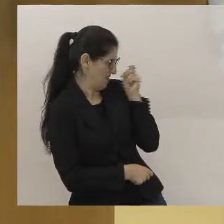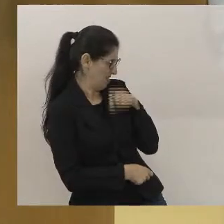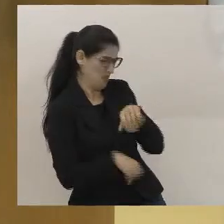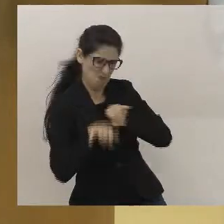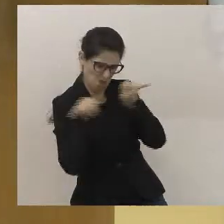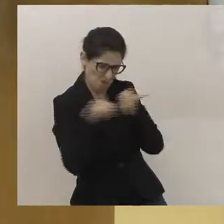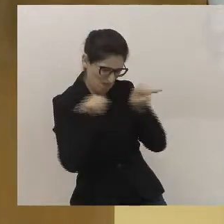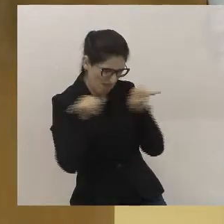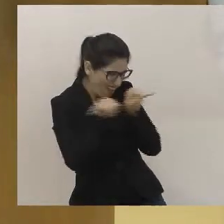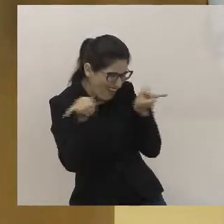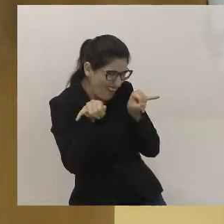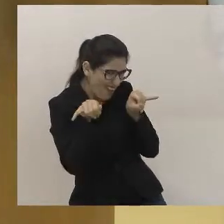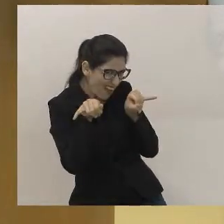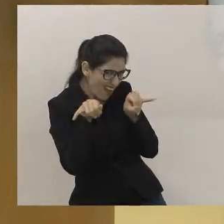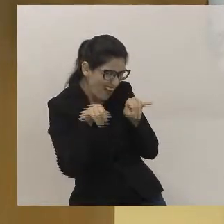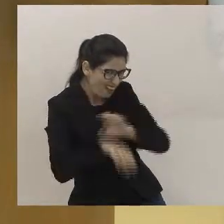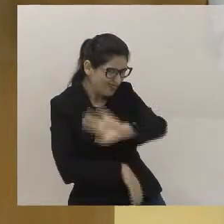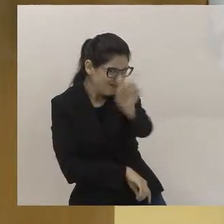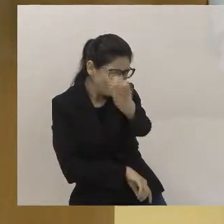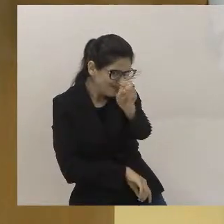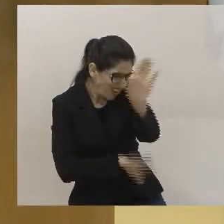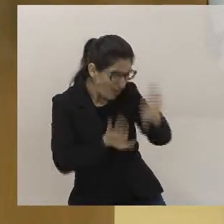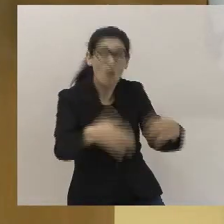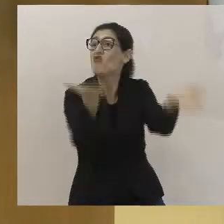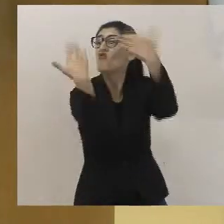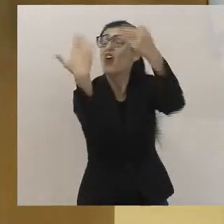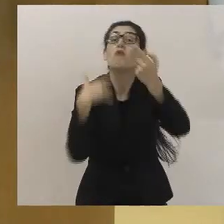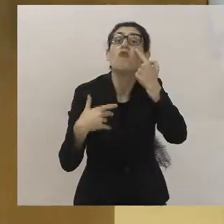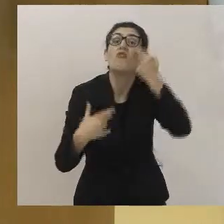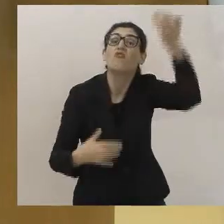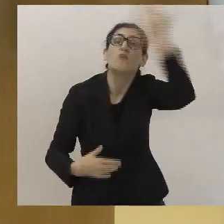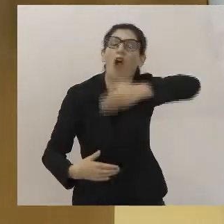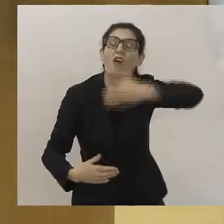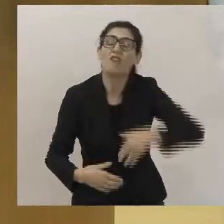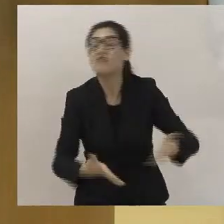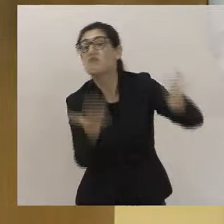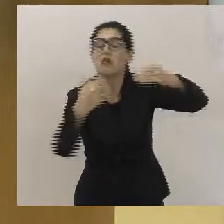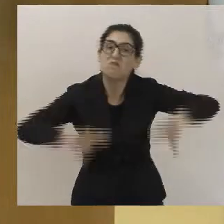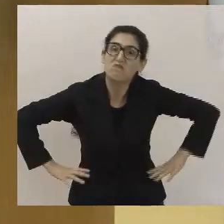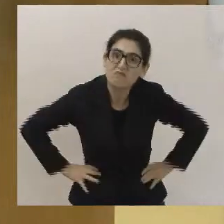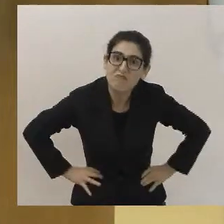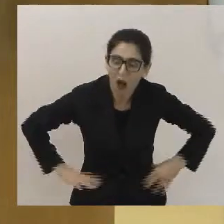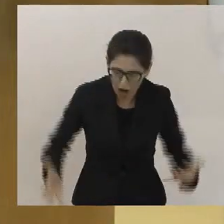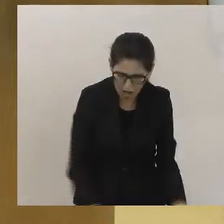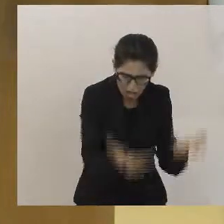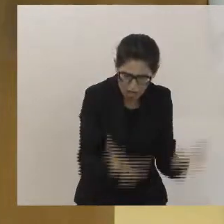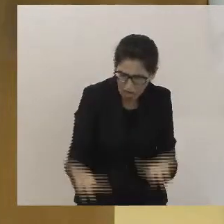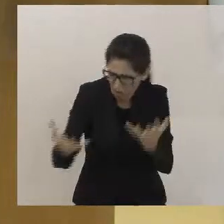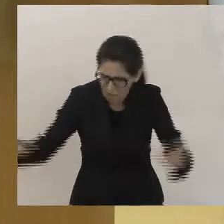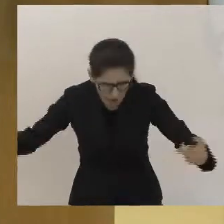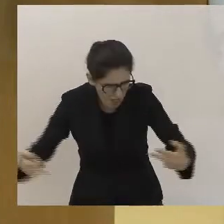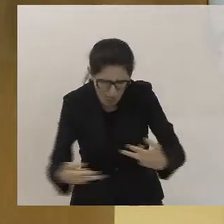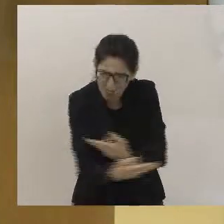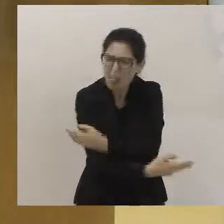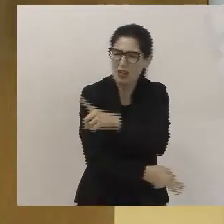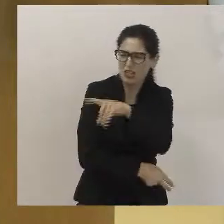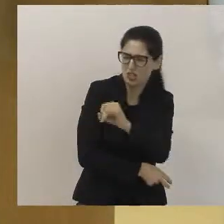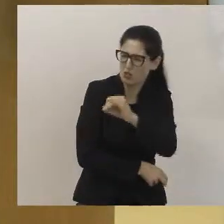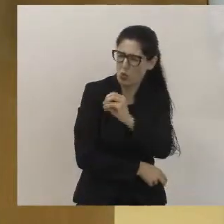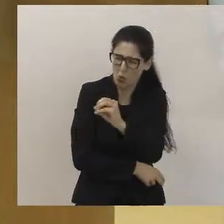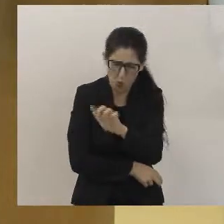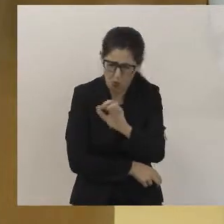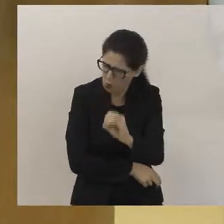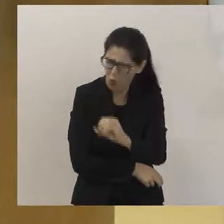vamos lá comigo pra ver mas nem a capina do jogo fonte está fazendo não faz a pavimentação para o